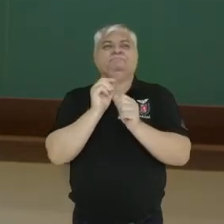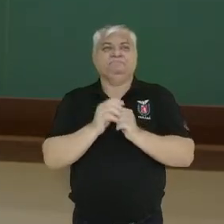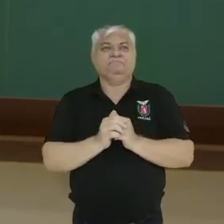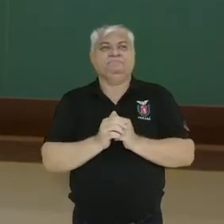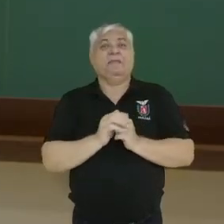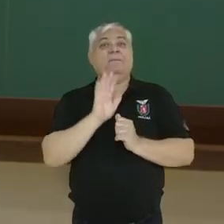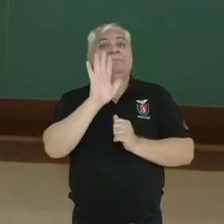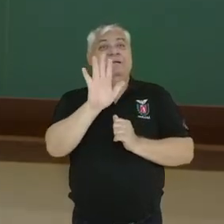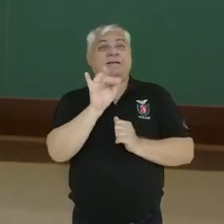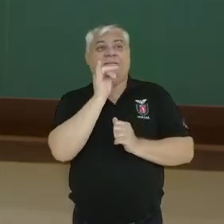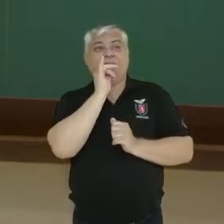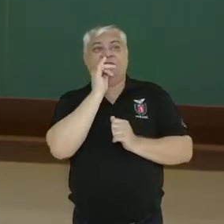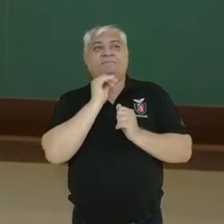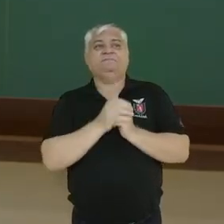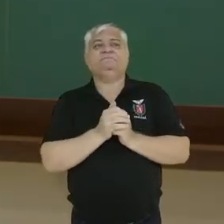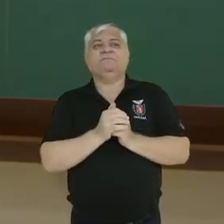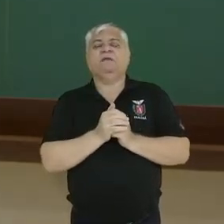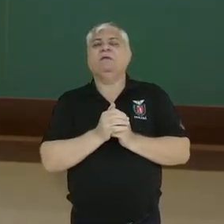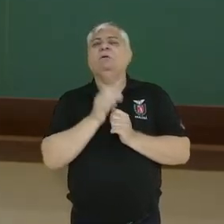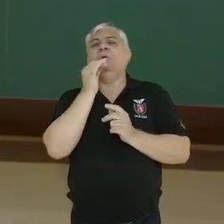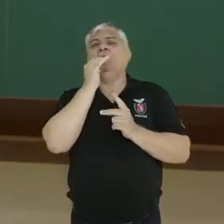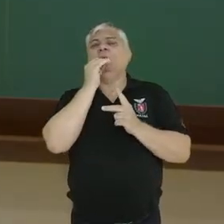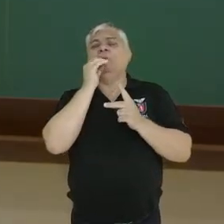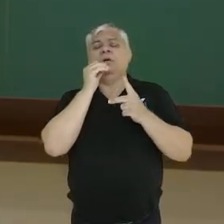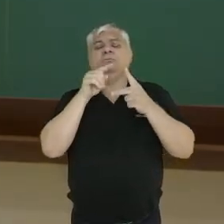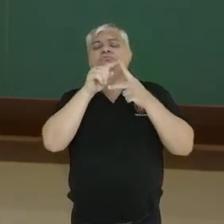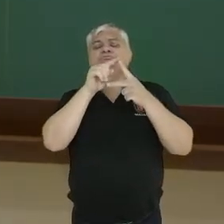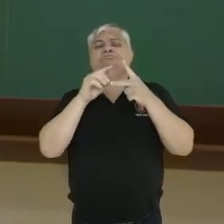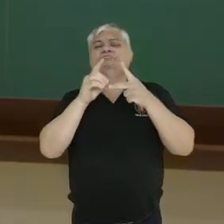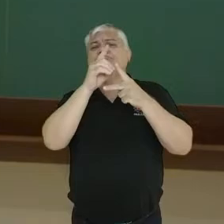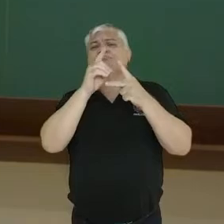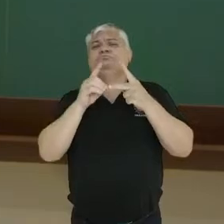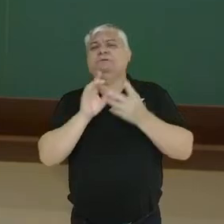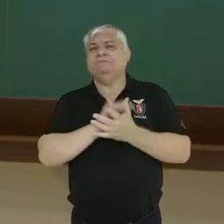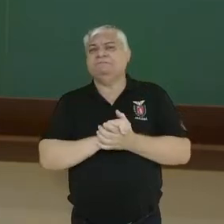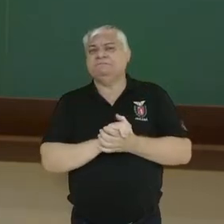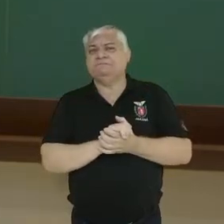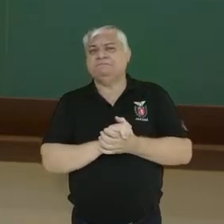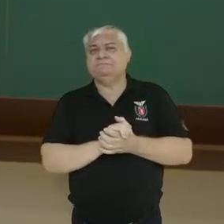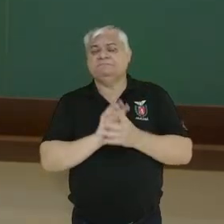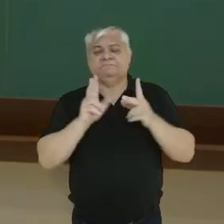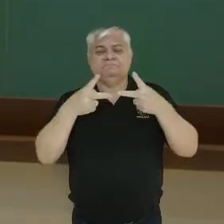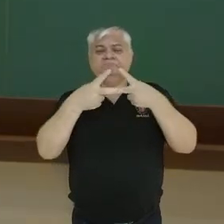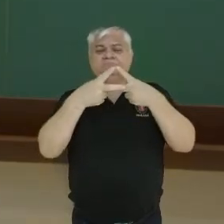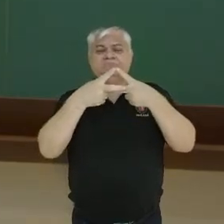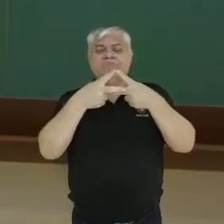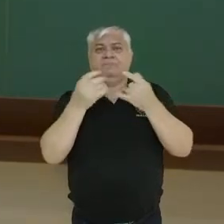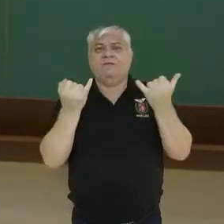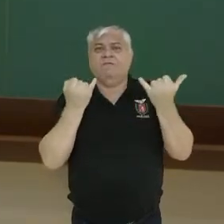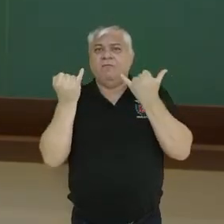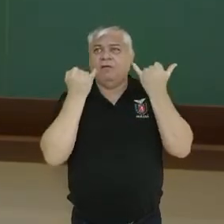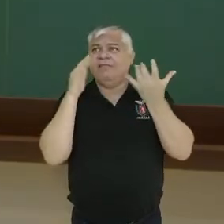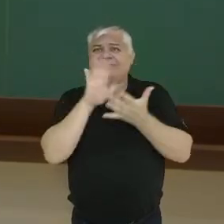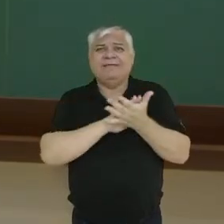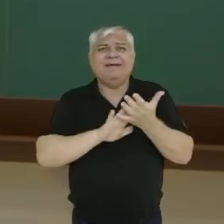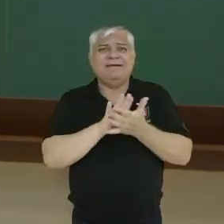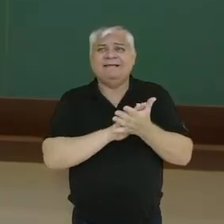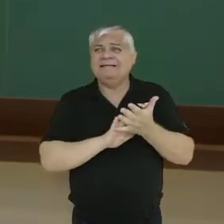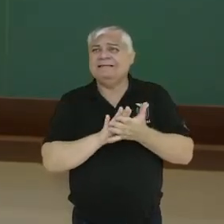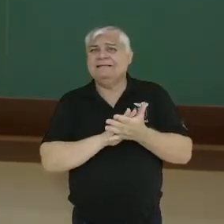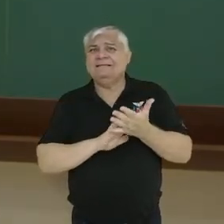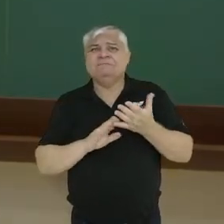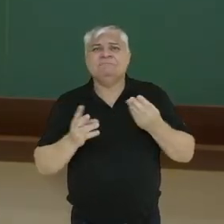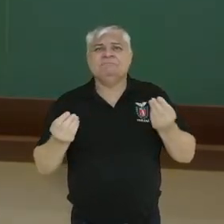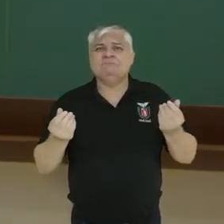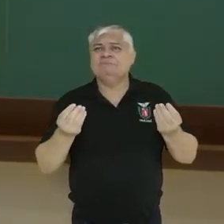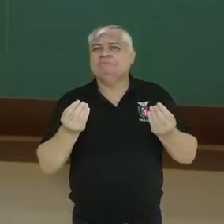Só que não. Qual é o perímetro desse triângulo? Então, aqui eu não tenho informação nenhuma. Eu acho que não